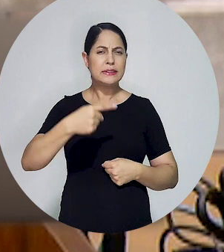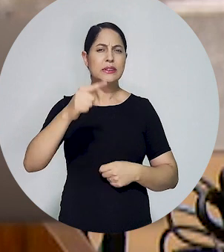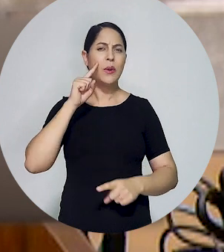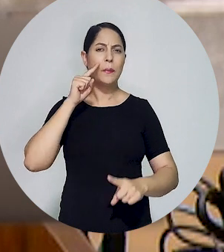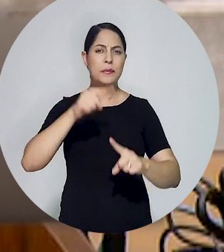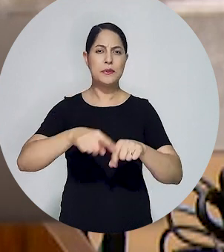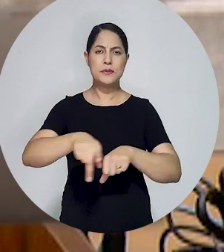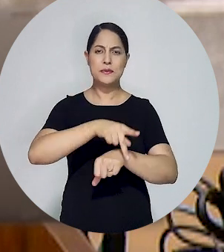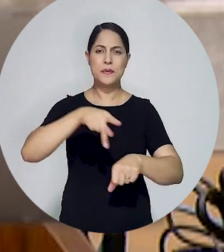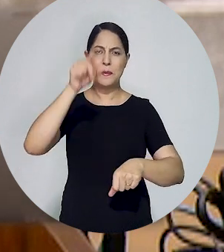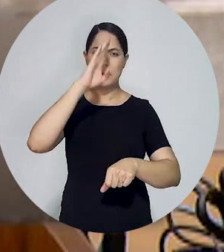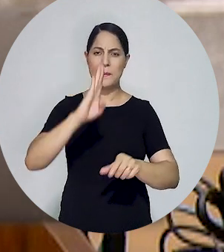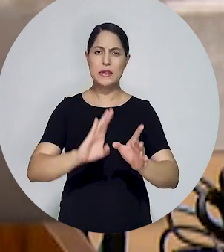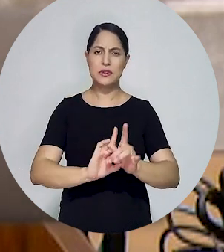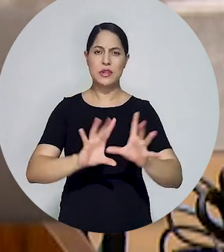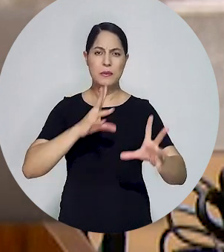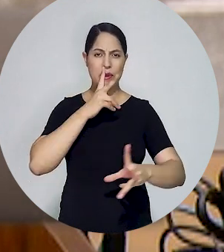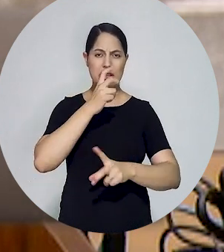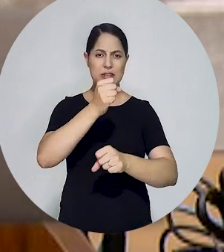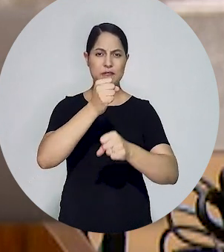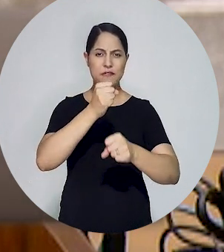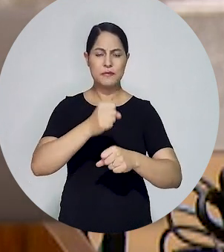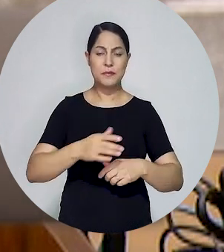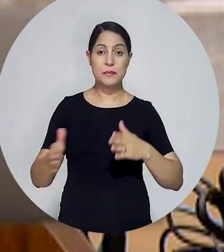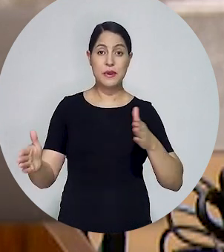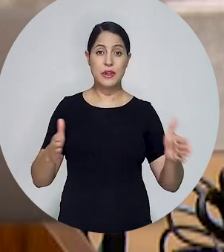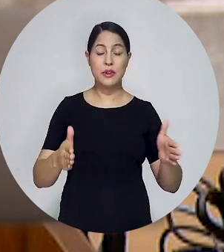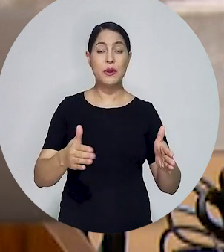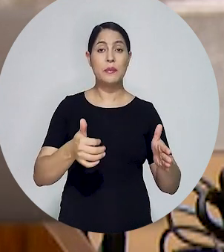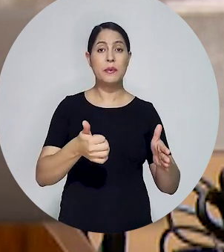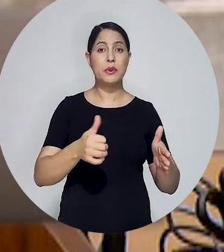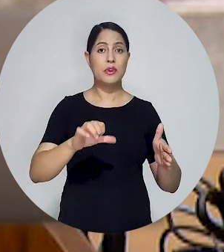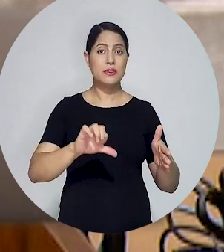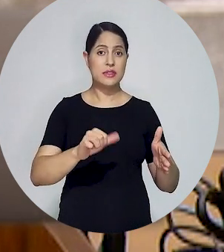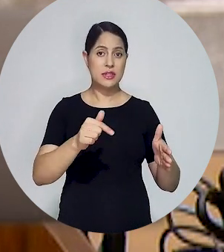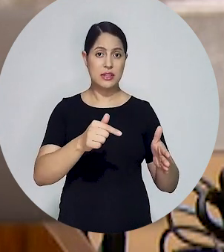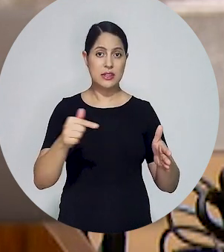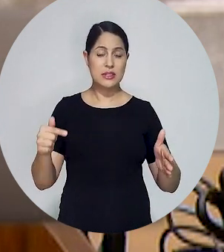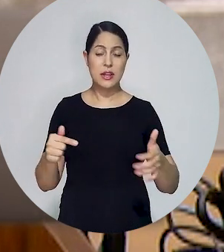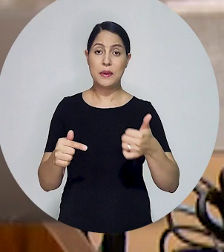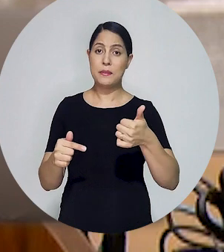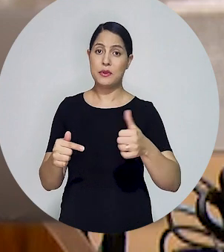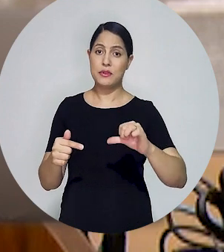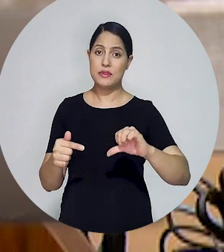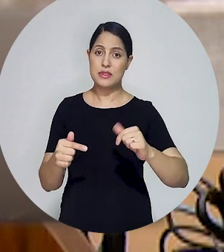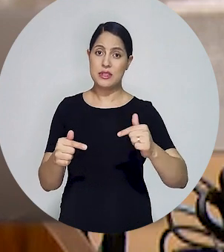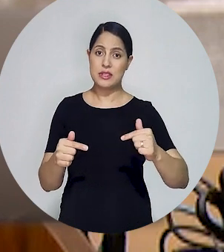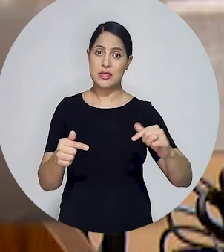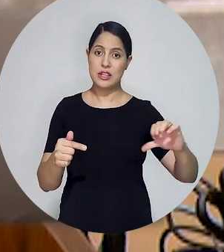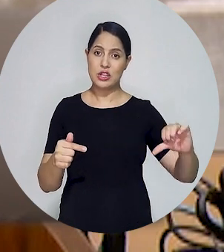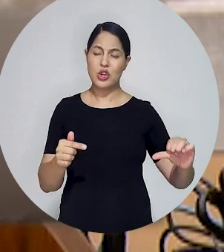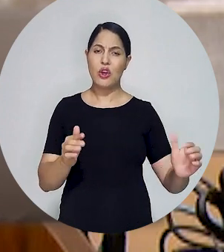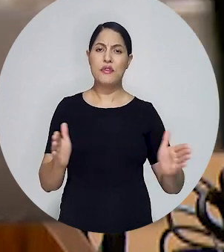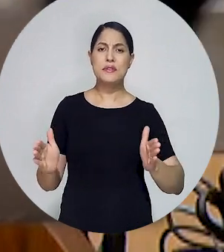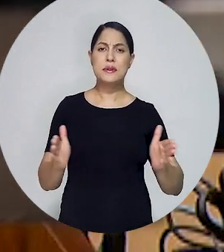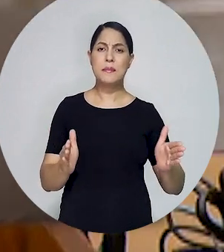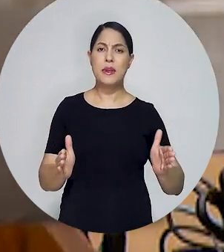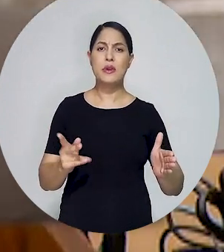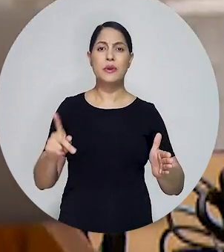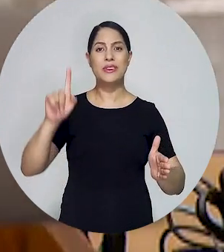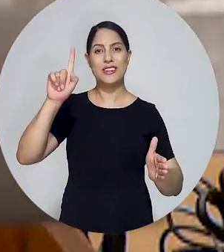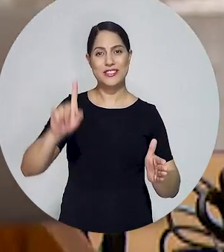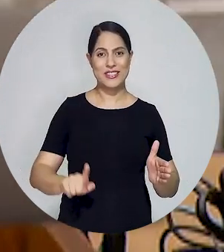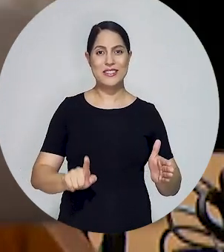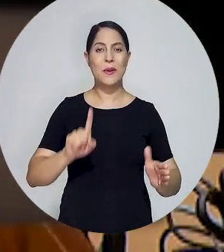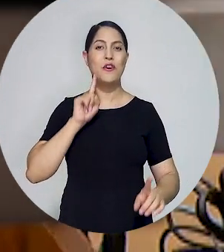os dias a nossa democracia. Sua gestão entre 1977 e 1979